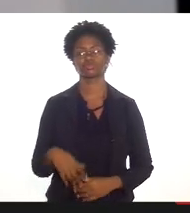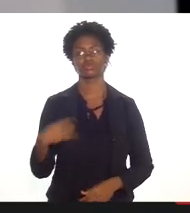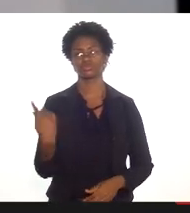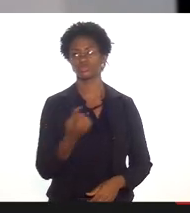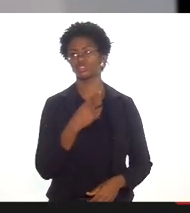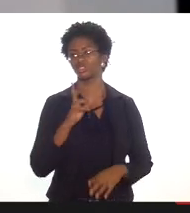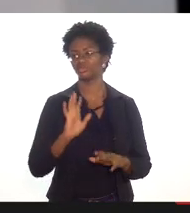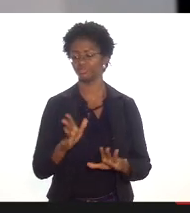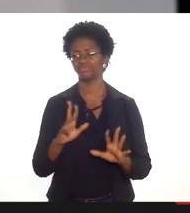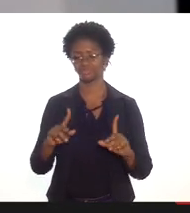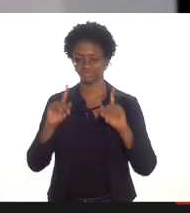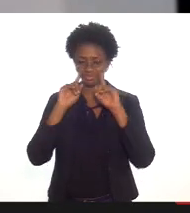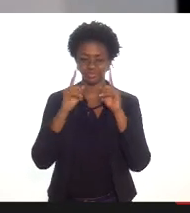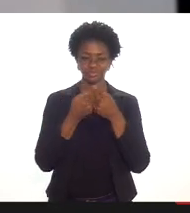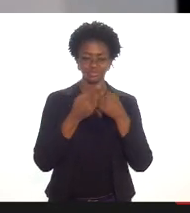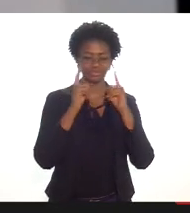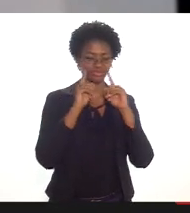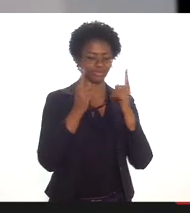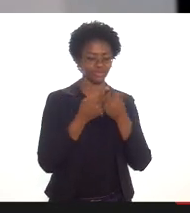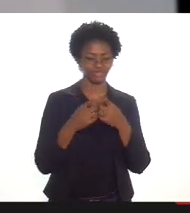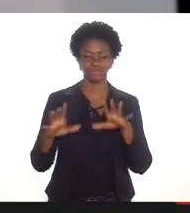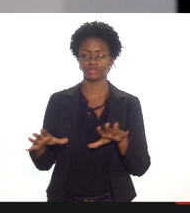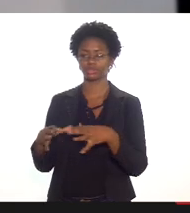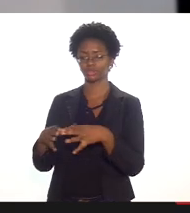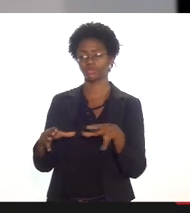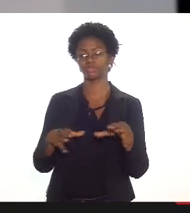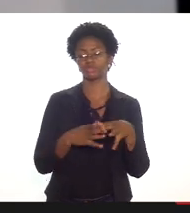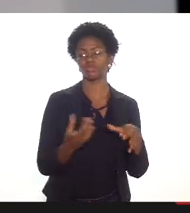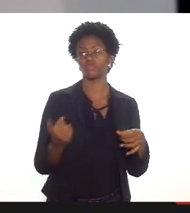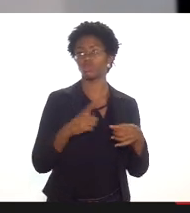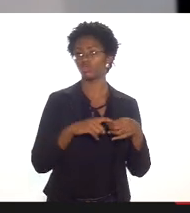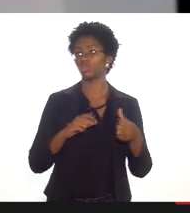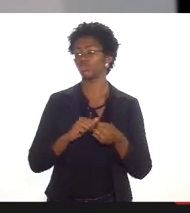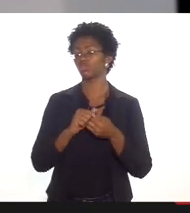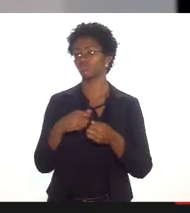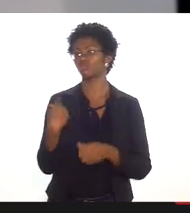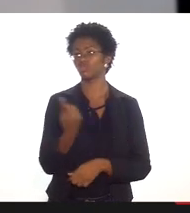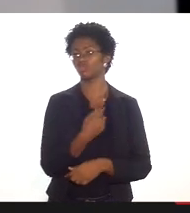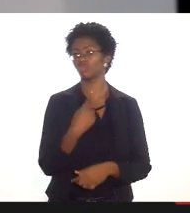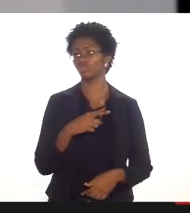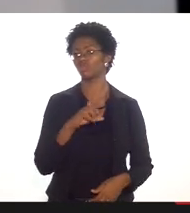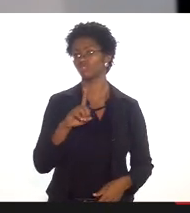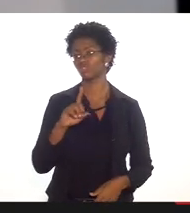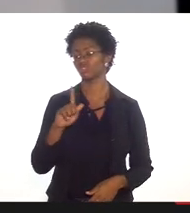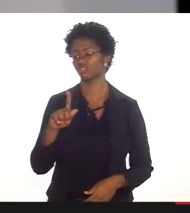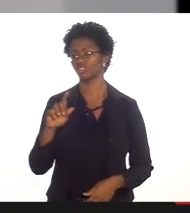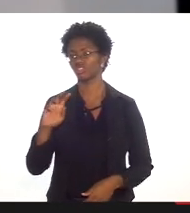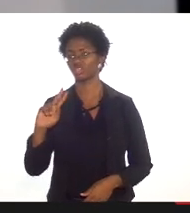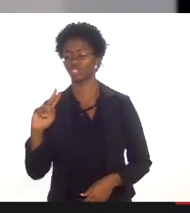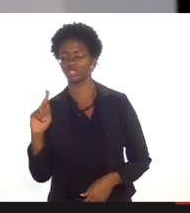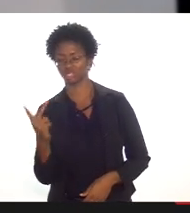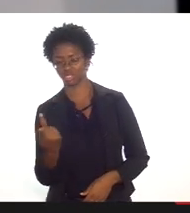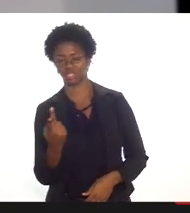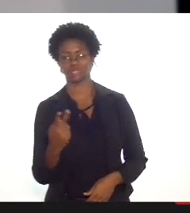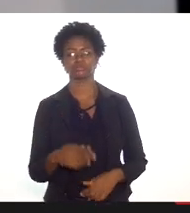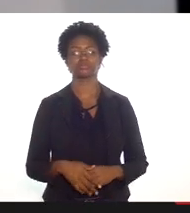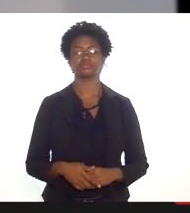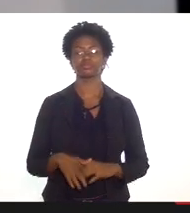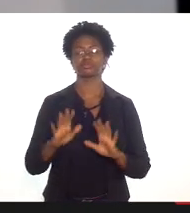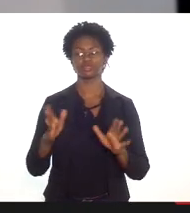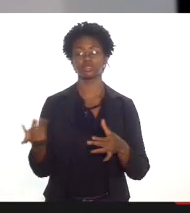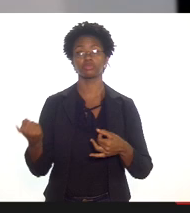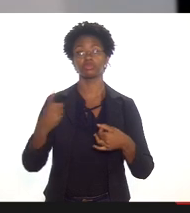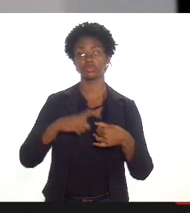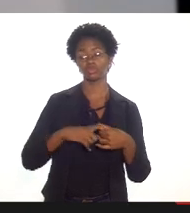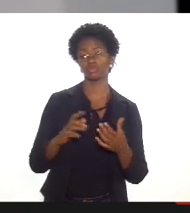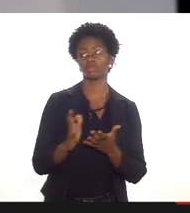Nós já reunimos com as entidades voltaram conosco na DGIH e no Ministério. Nós já voltamos a algumas dessas